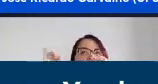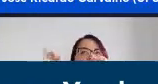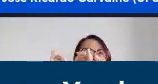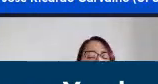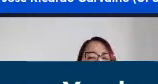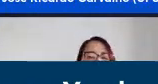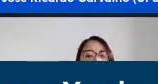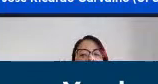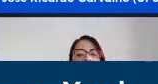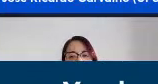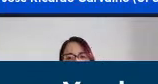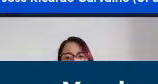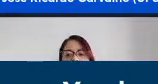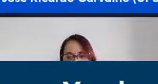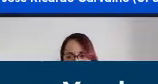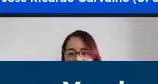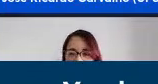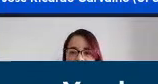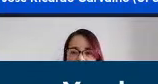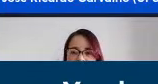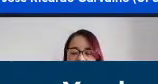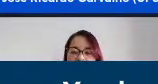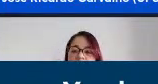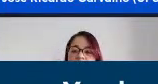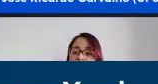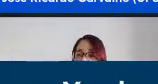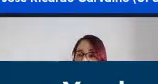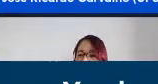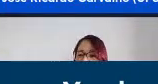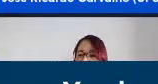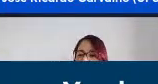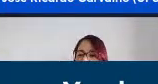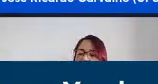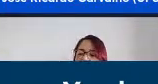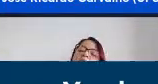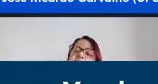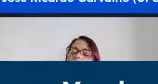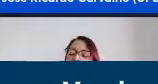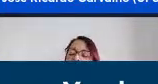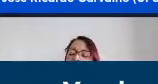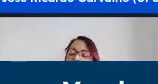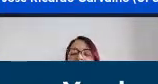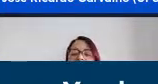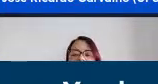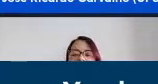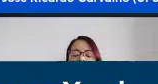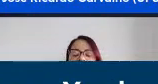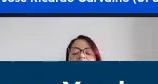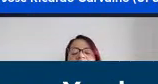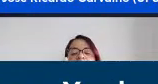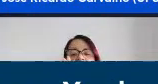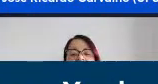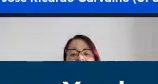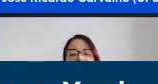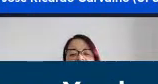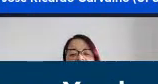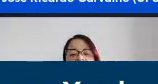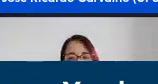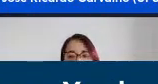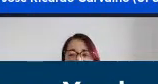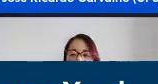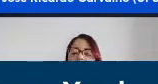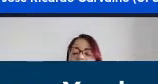começar enquanto os técnicos resolvem isso, não é? Certo? Bom, pessoal, que prazer